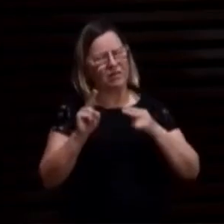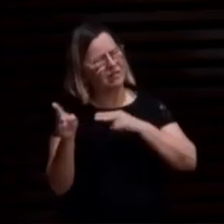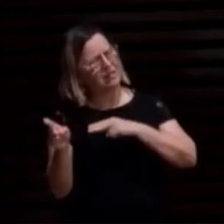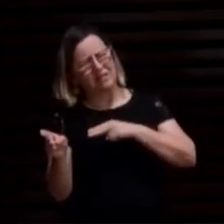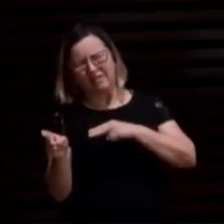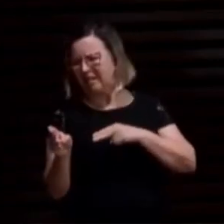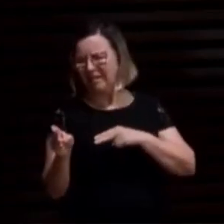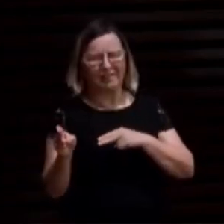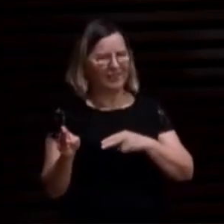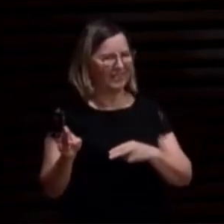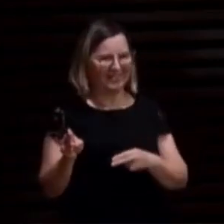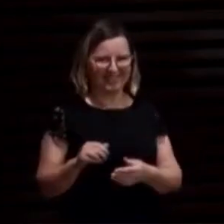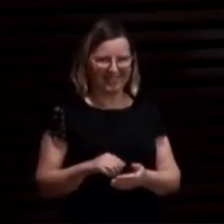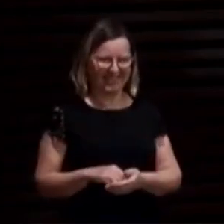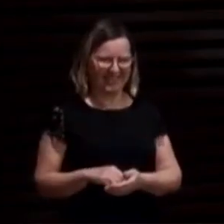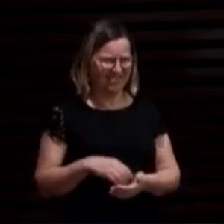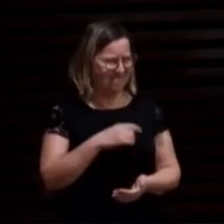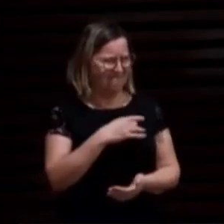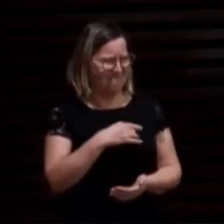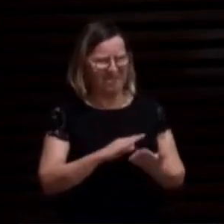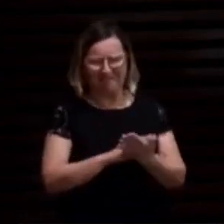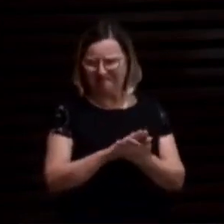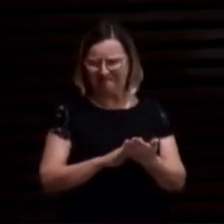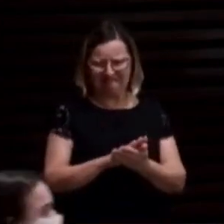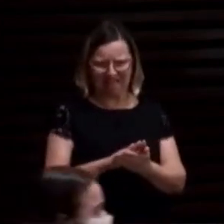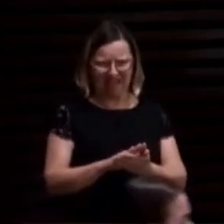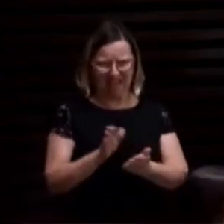dorminhocos, aqueles medrosos, aqueles